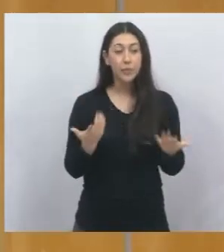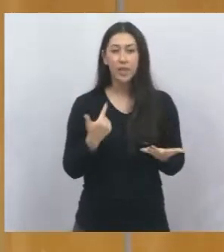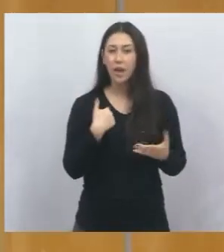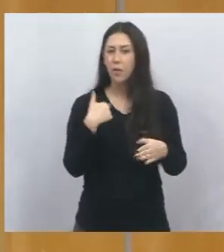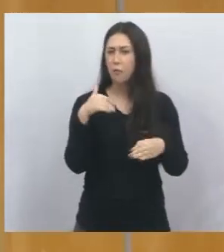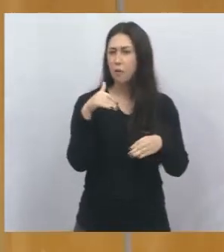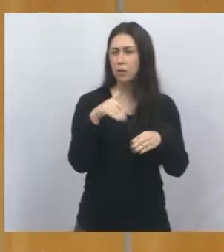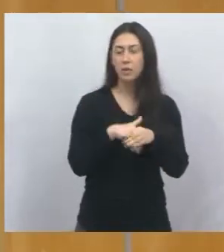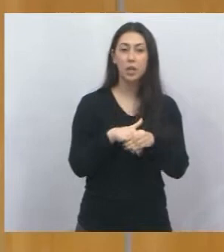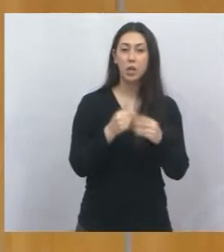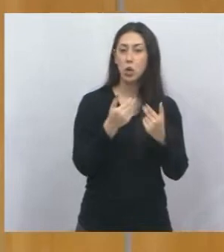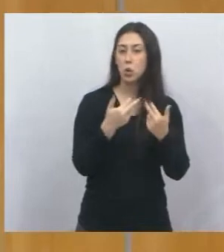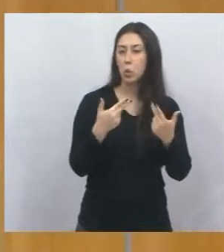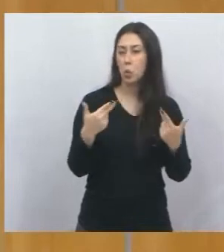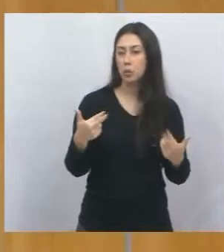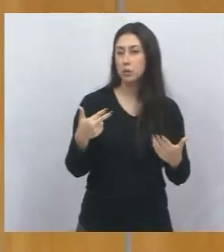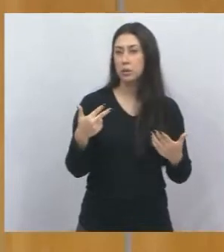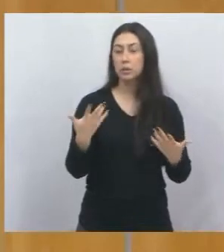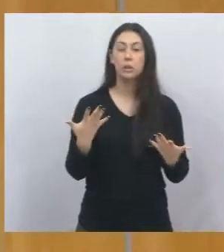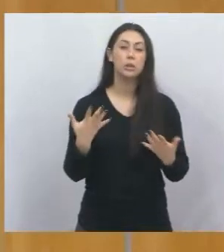votei algo que afeta